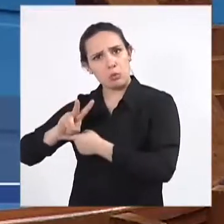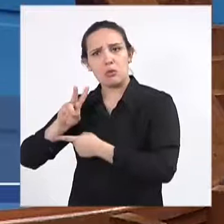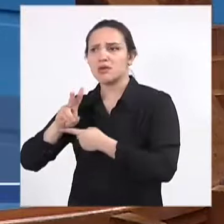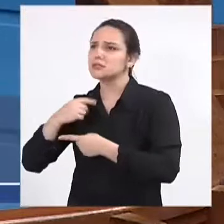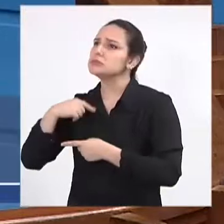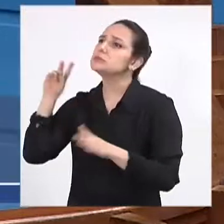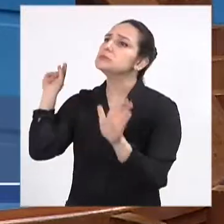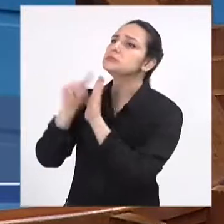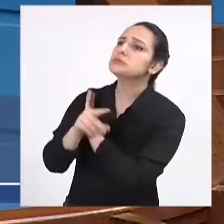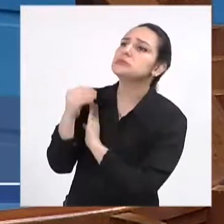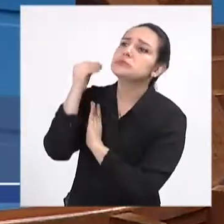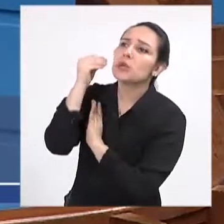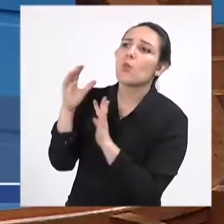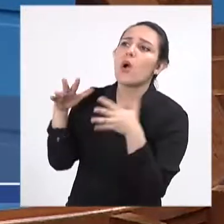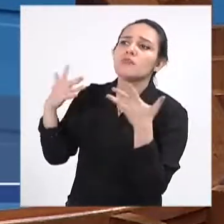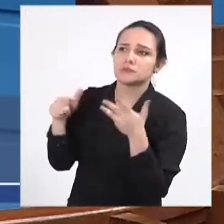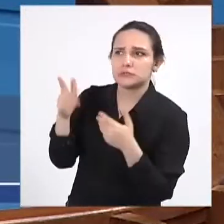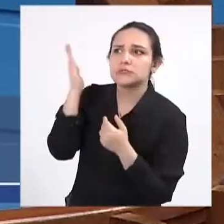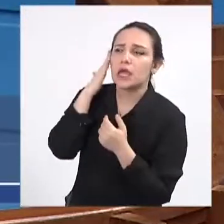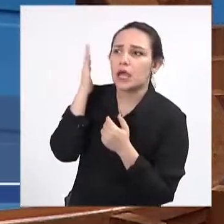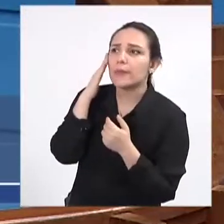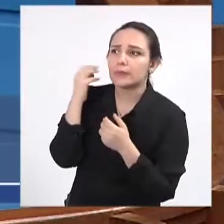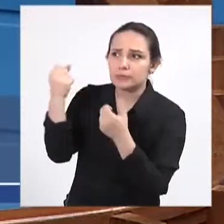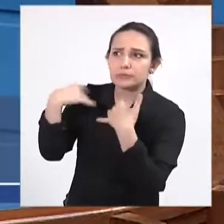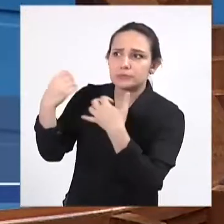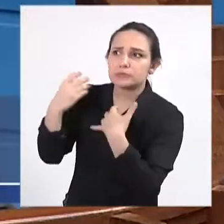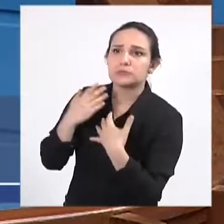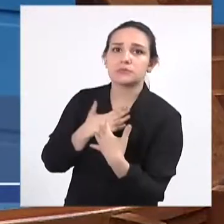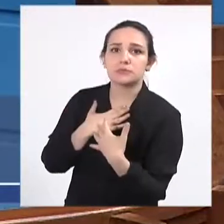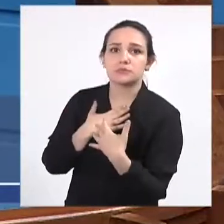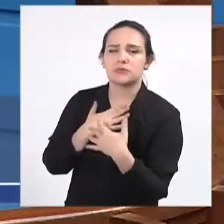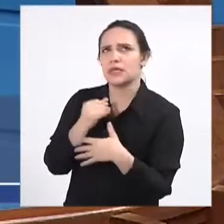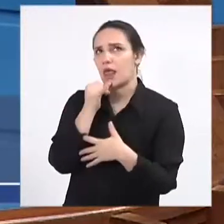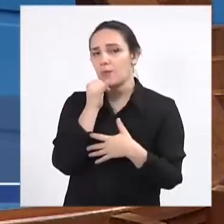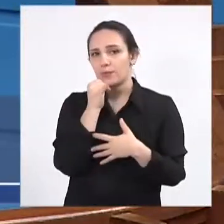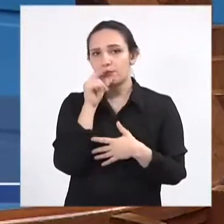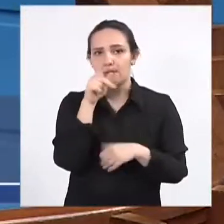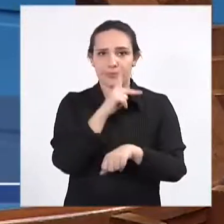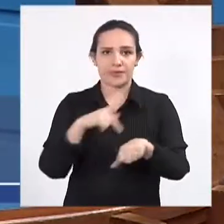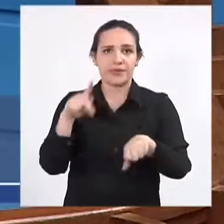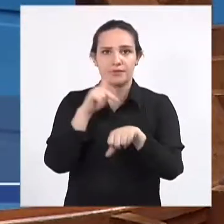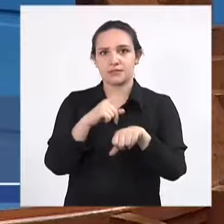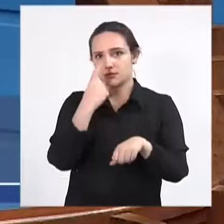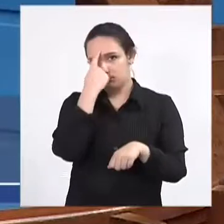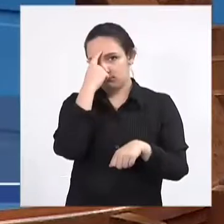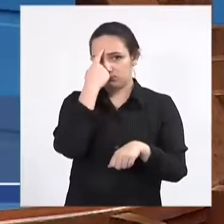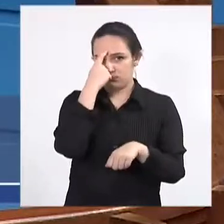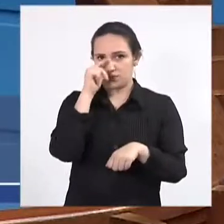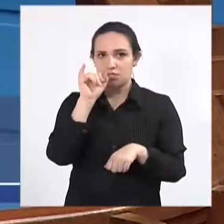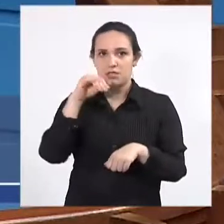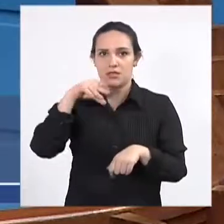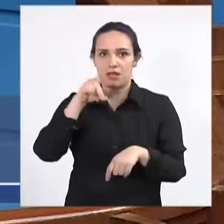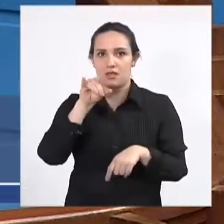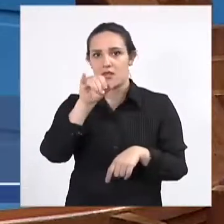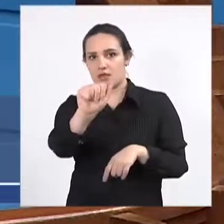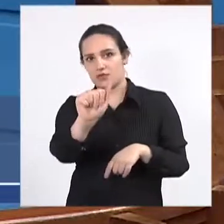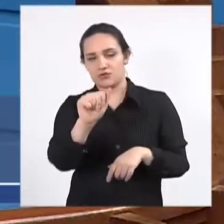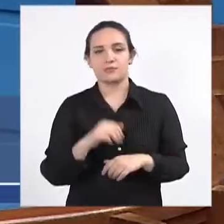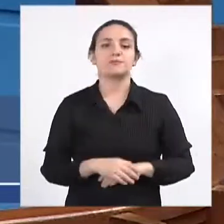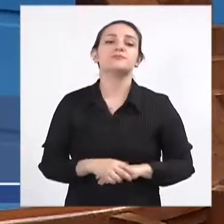parecer sobre este ou aquele assunto. Na Índia, por exemplo, existem várias províncias